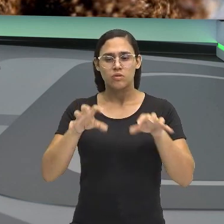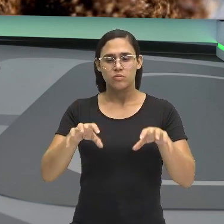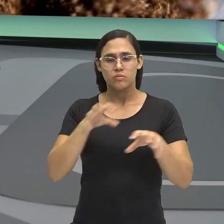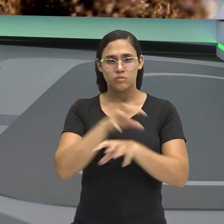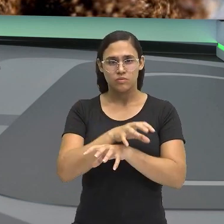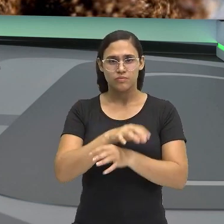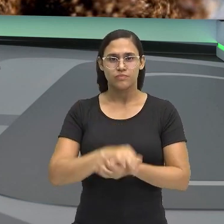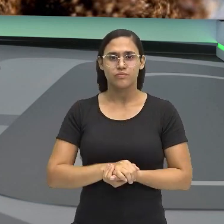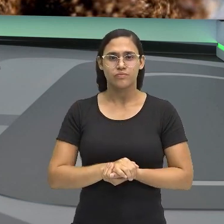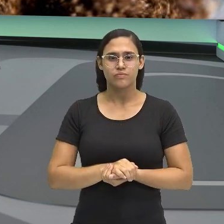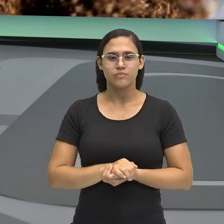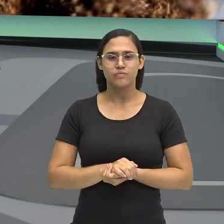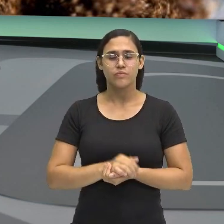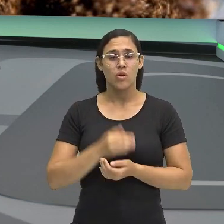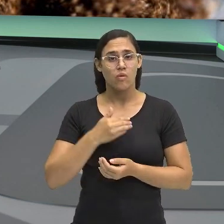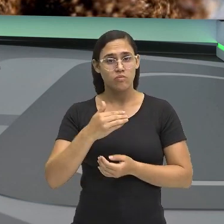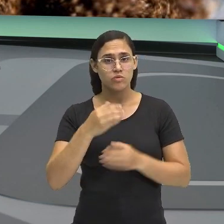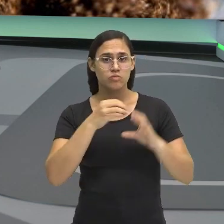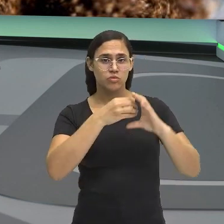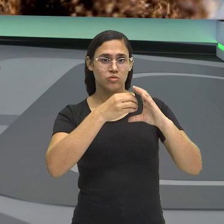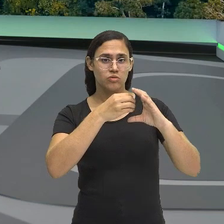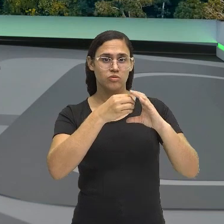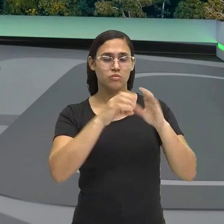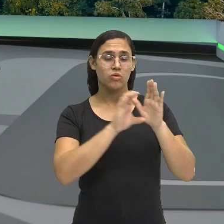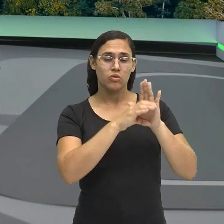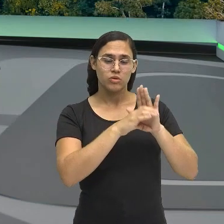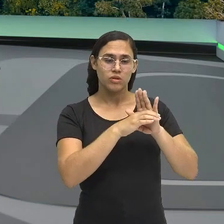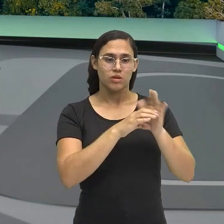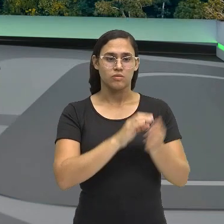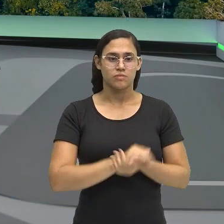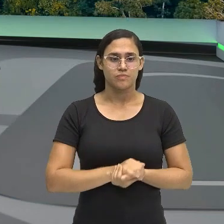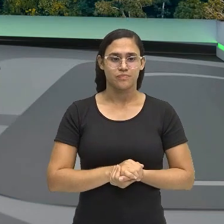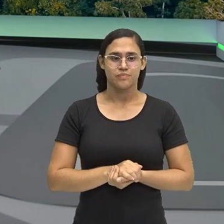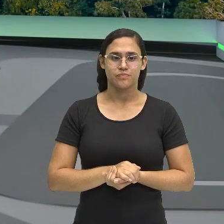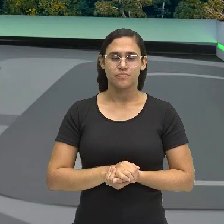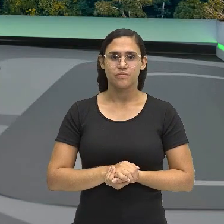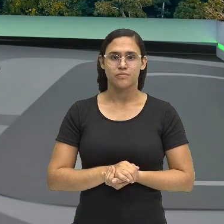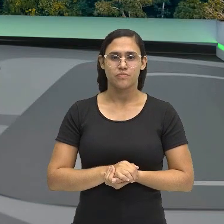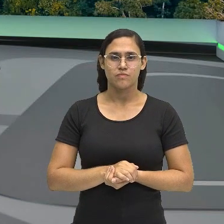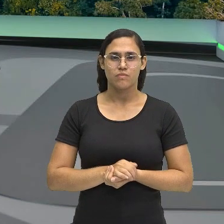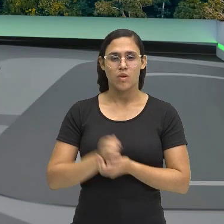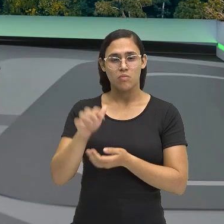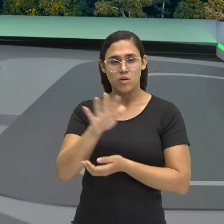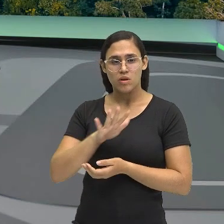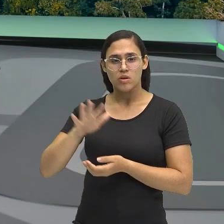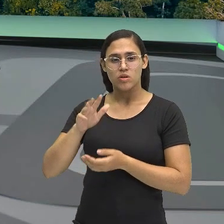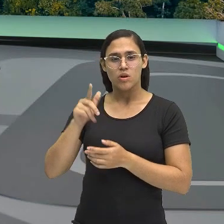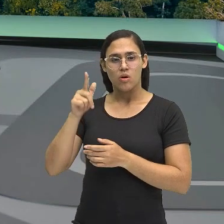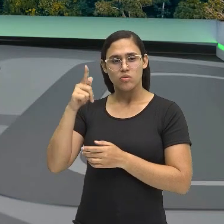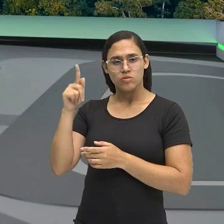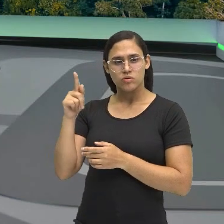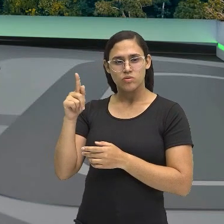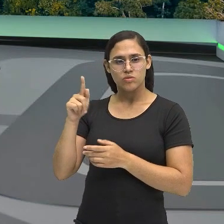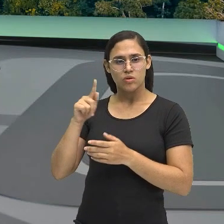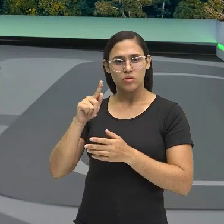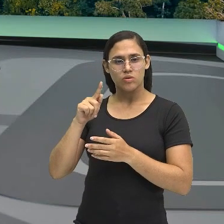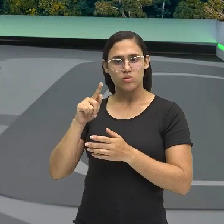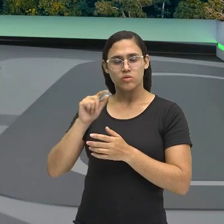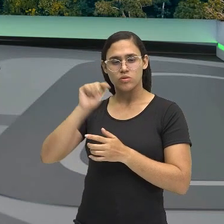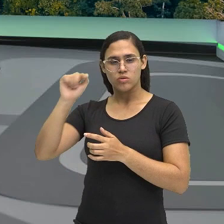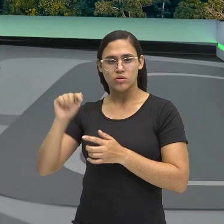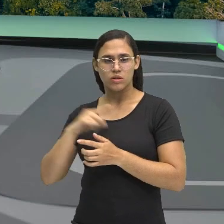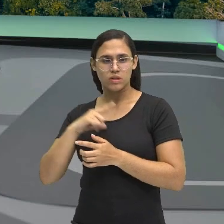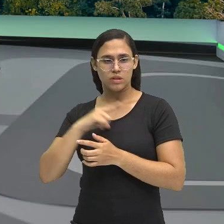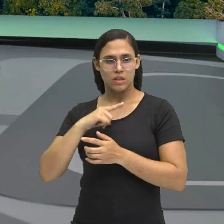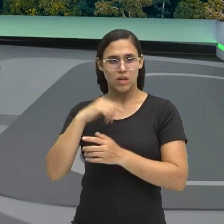né? Então, vamos para o conceito de biomas. Então, biomas, olha só, vai ser uma região geográfica onde se encontram certos tipos